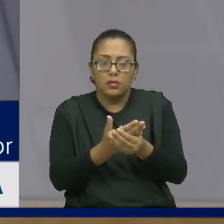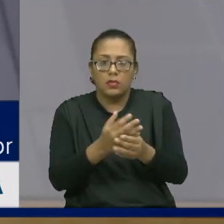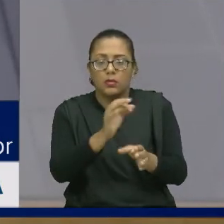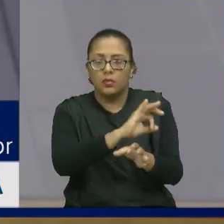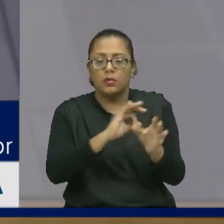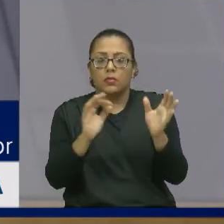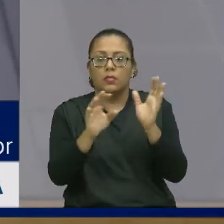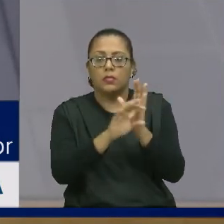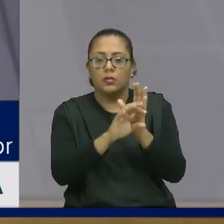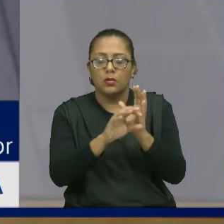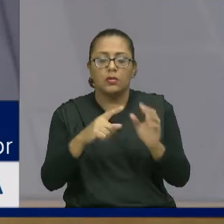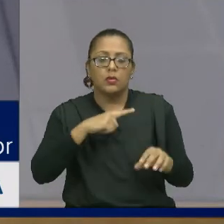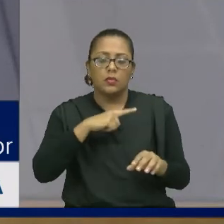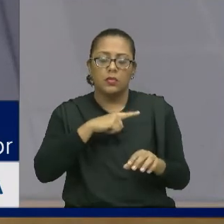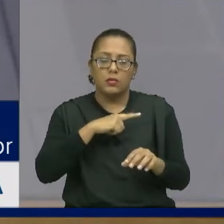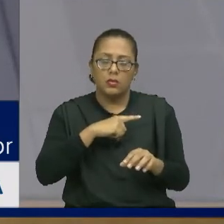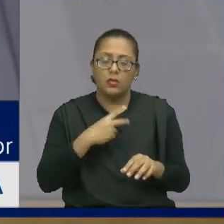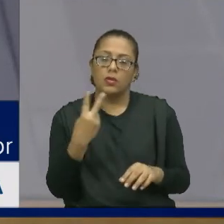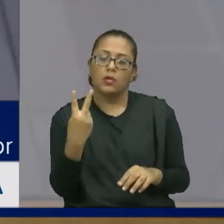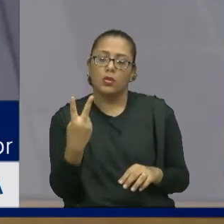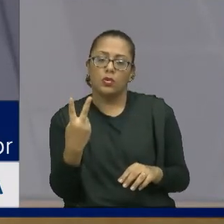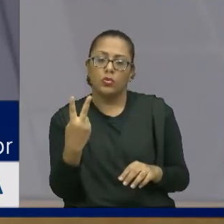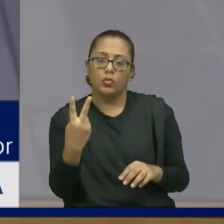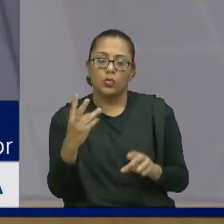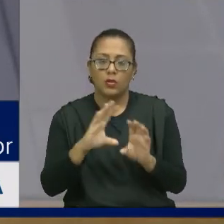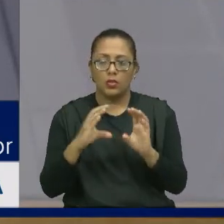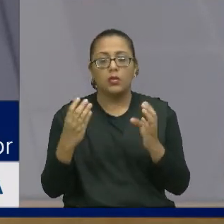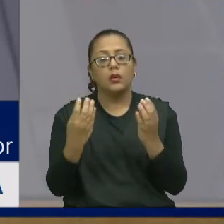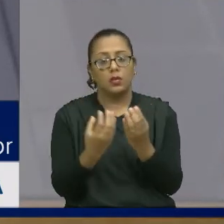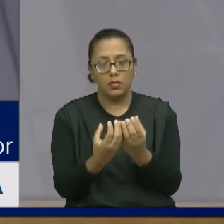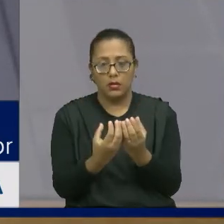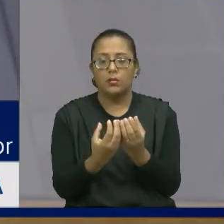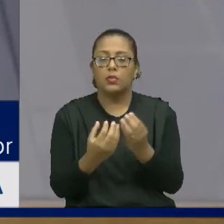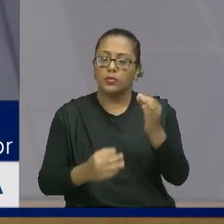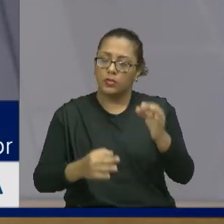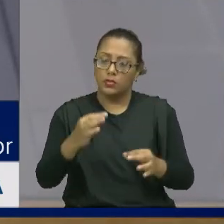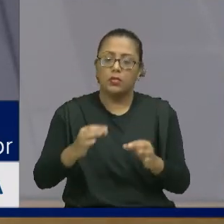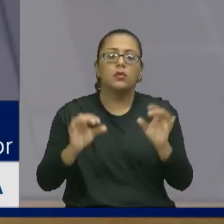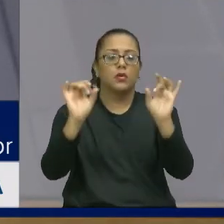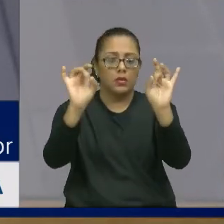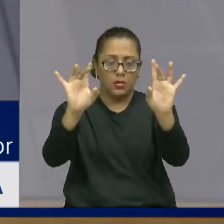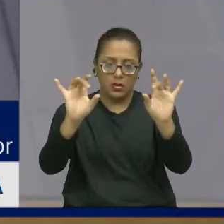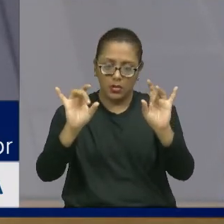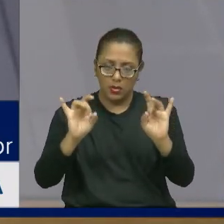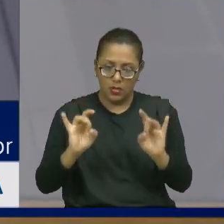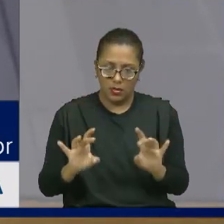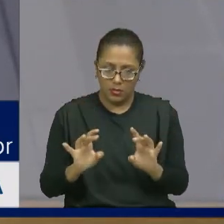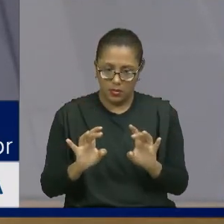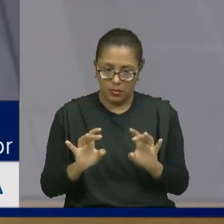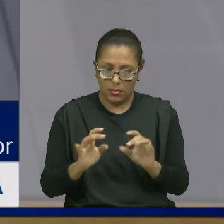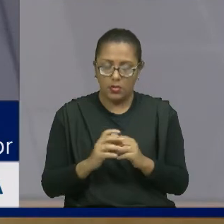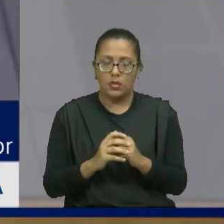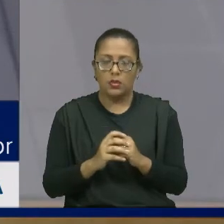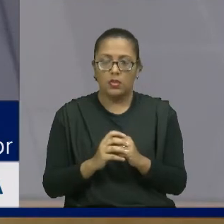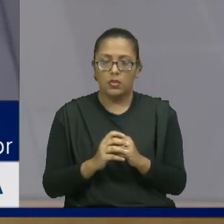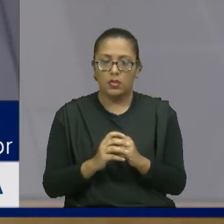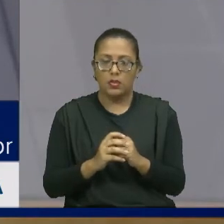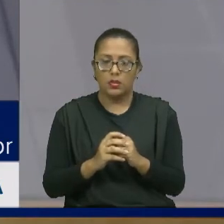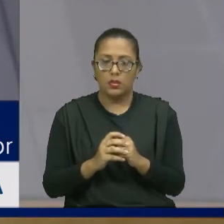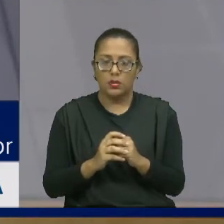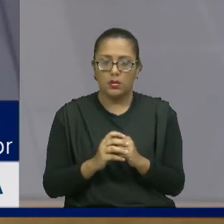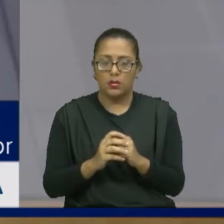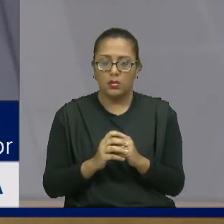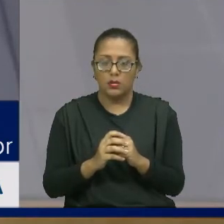pelo menos 2 câmaras julgadoras especiais tributárias em contrapartidas